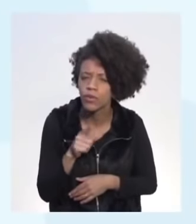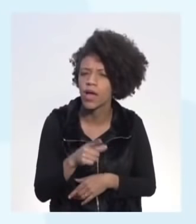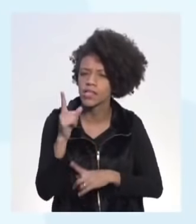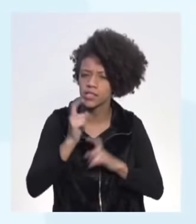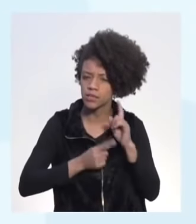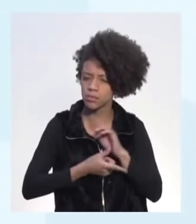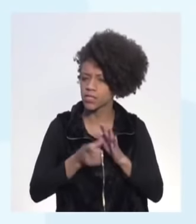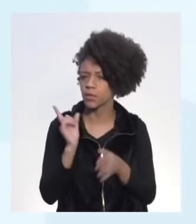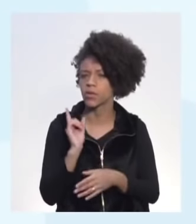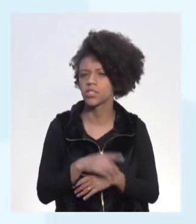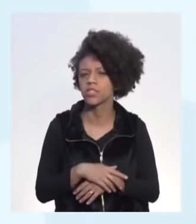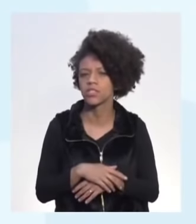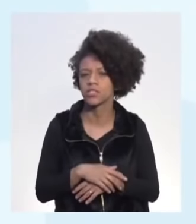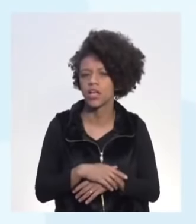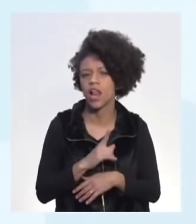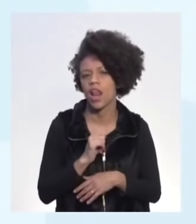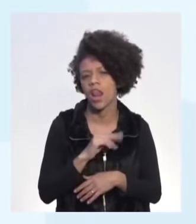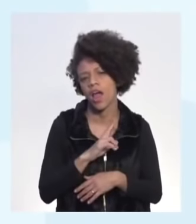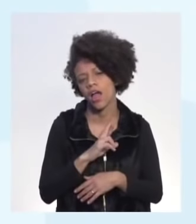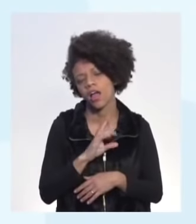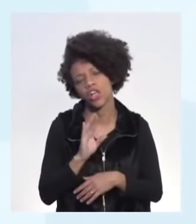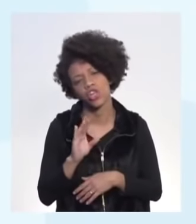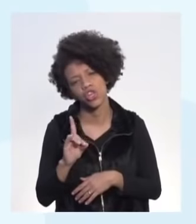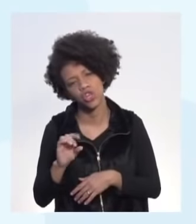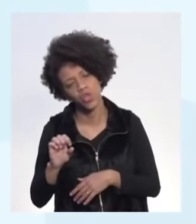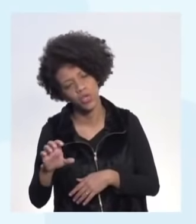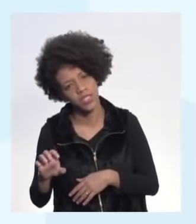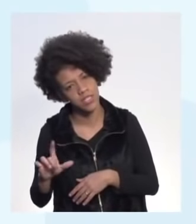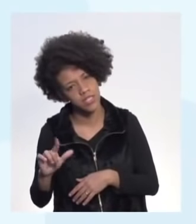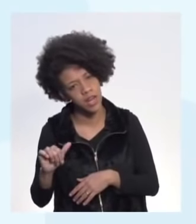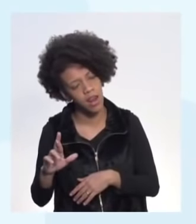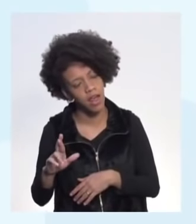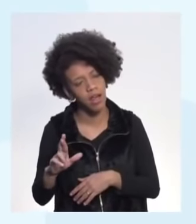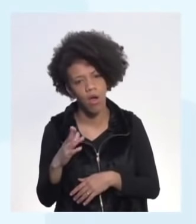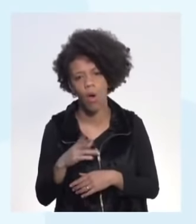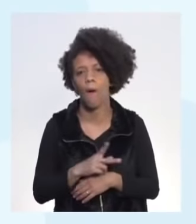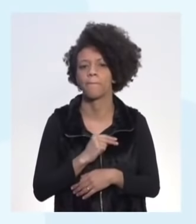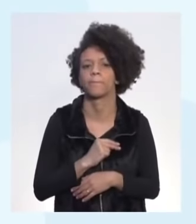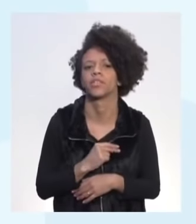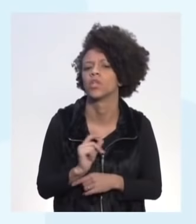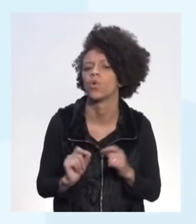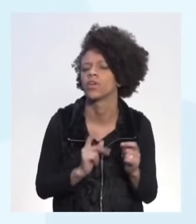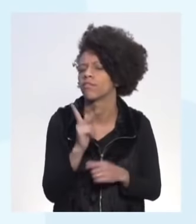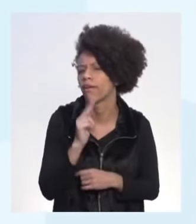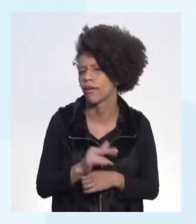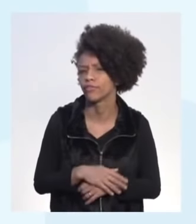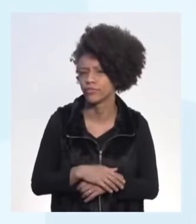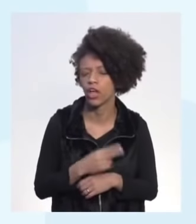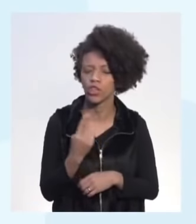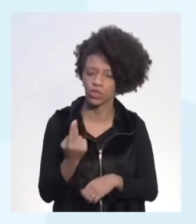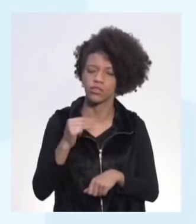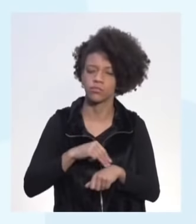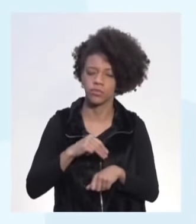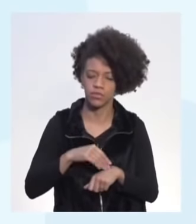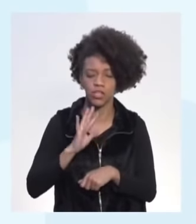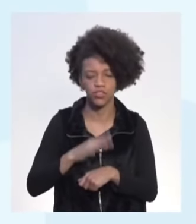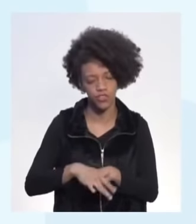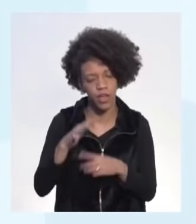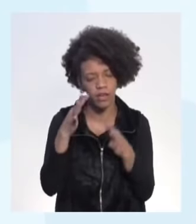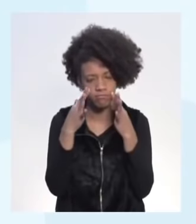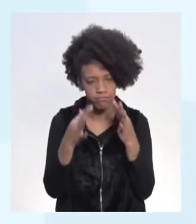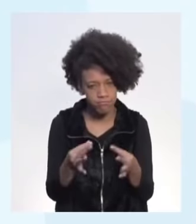expressão antes? Lar, doce, lar? O que acha que ela sugere? Então, responda aí para mim. 2 minutinhos, se você já